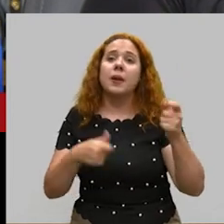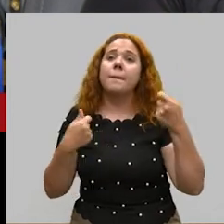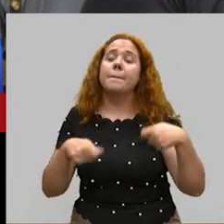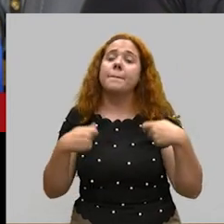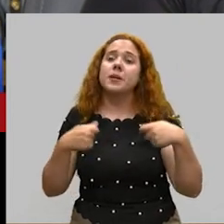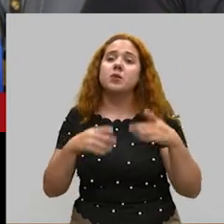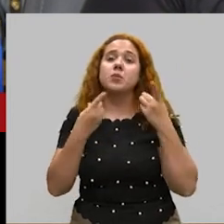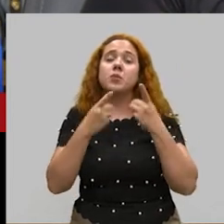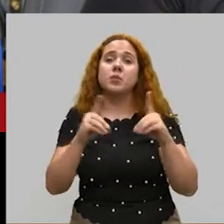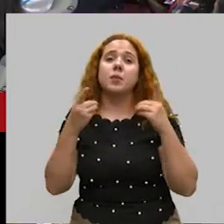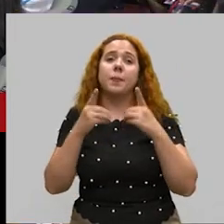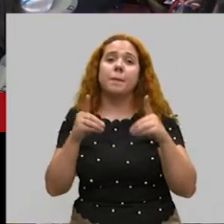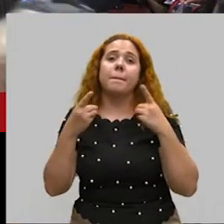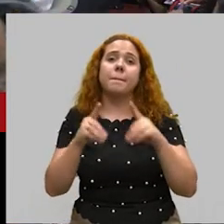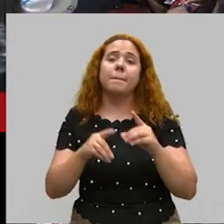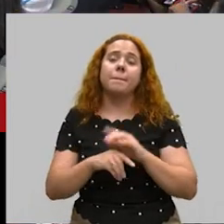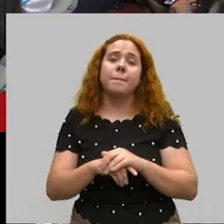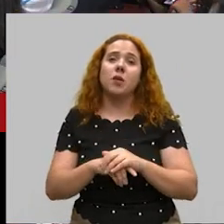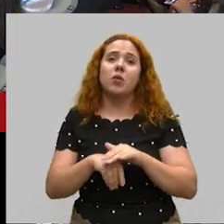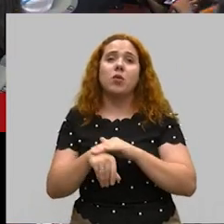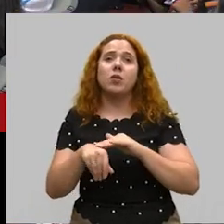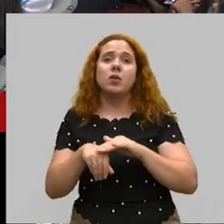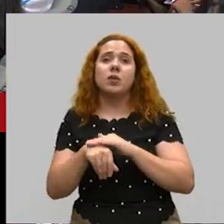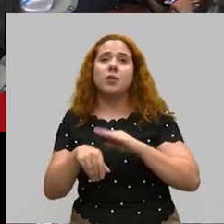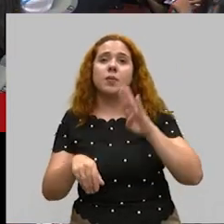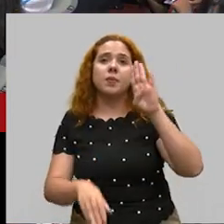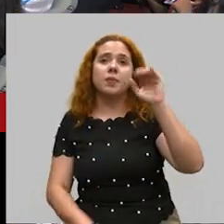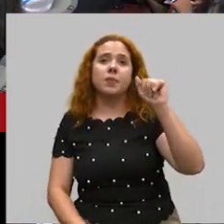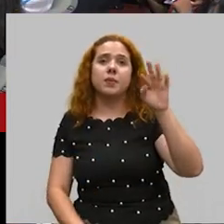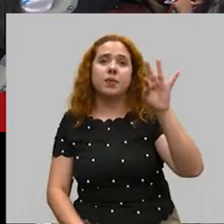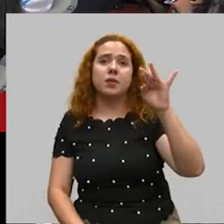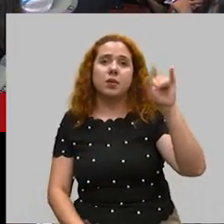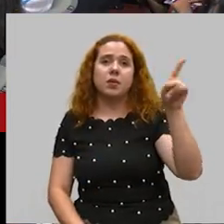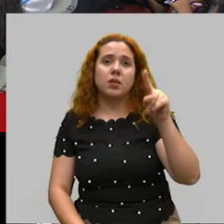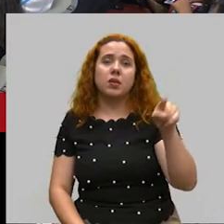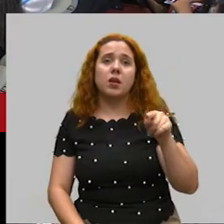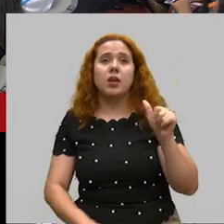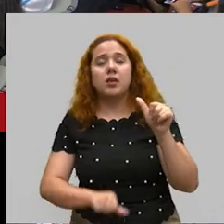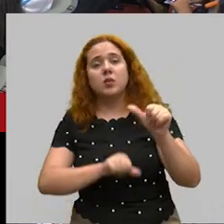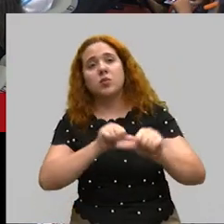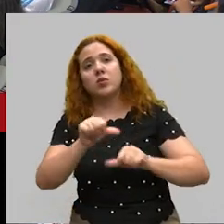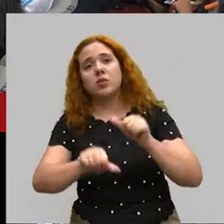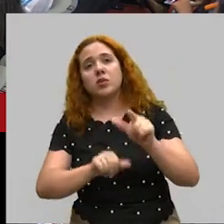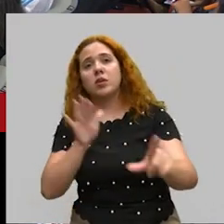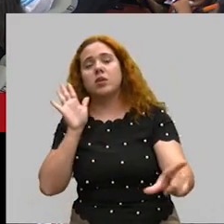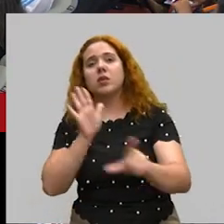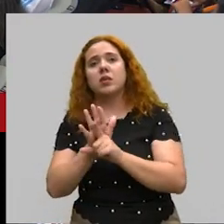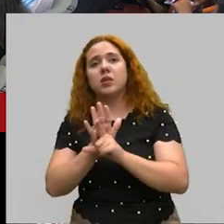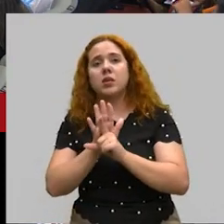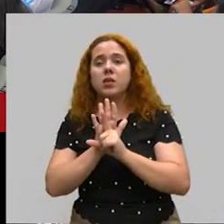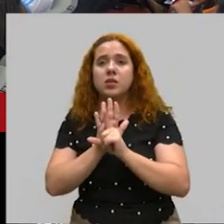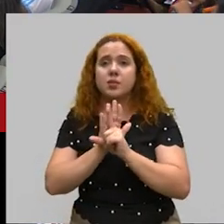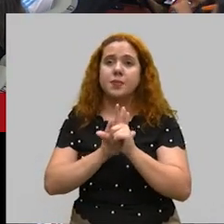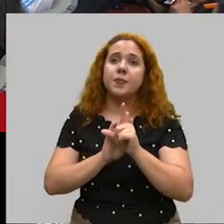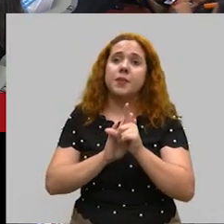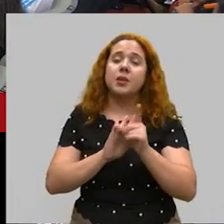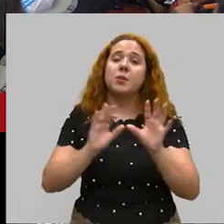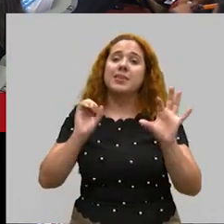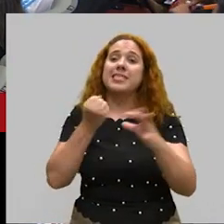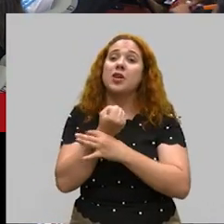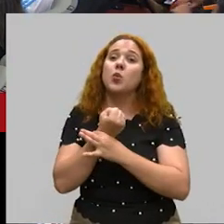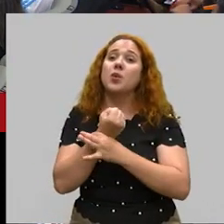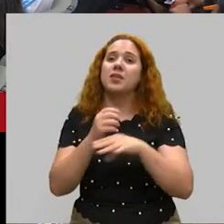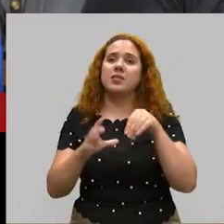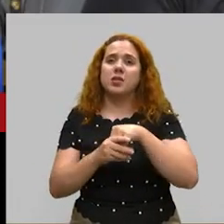discussão e talvez eu estive conversando com a deputada Beatriz até mesmo uma alteração de legislação para trazer segurança jurídica para